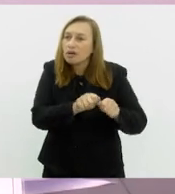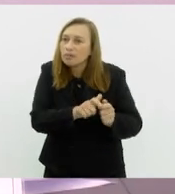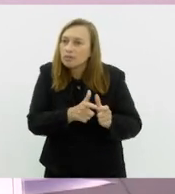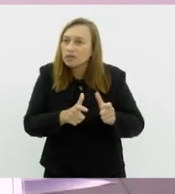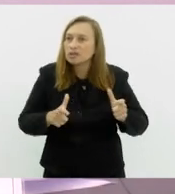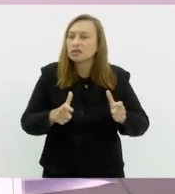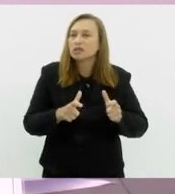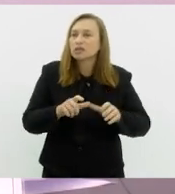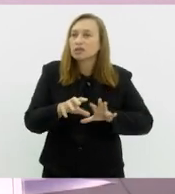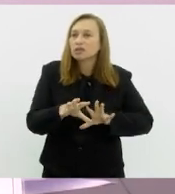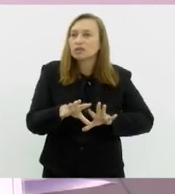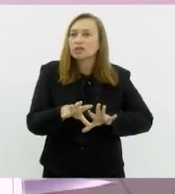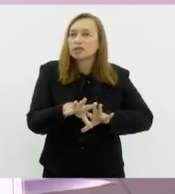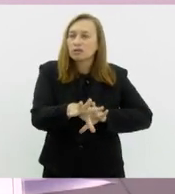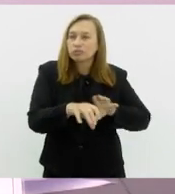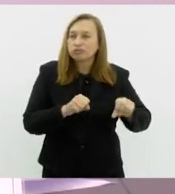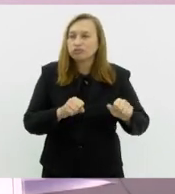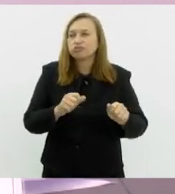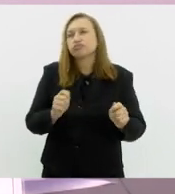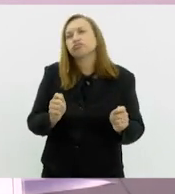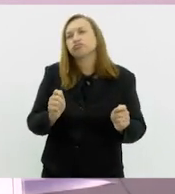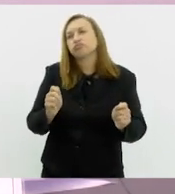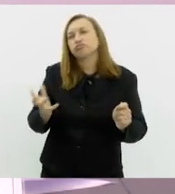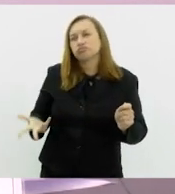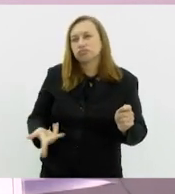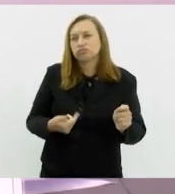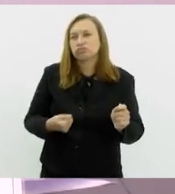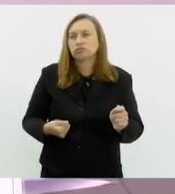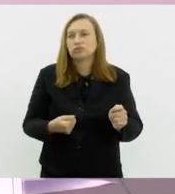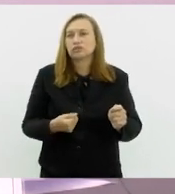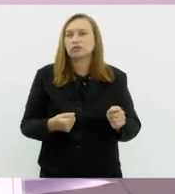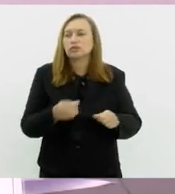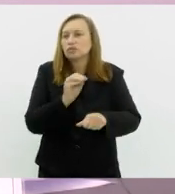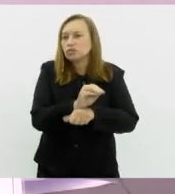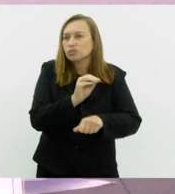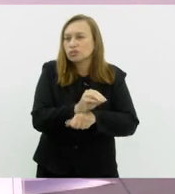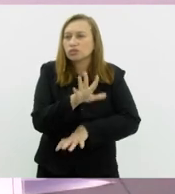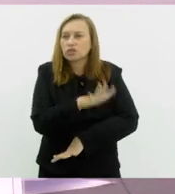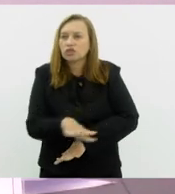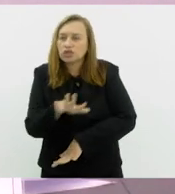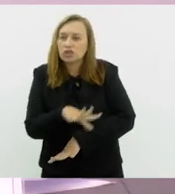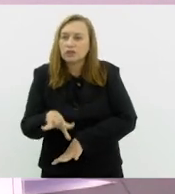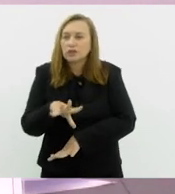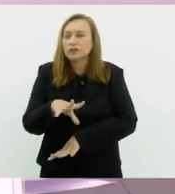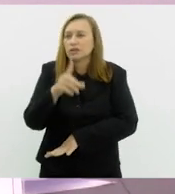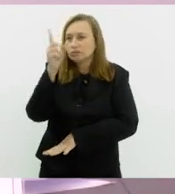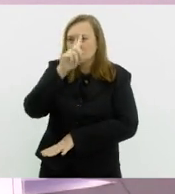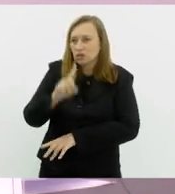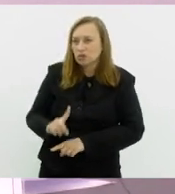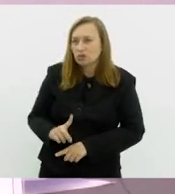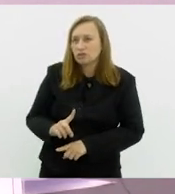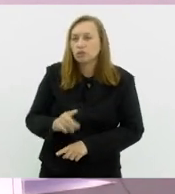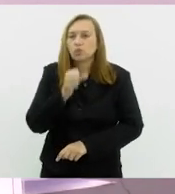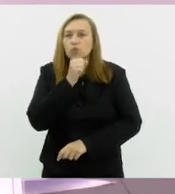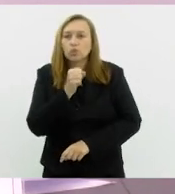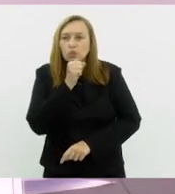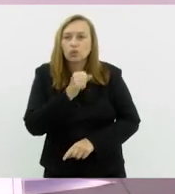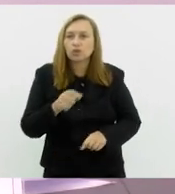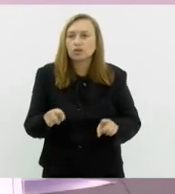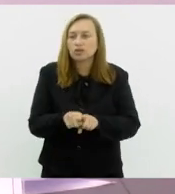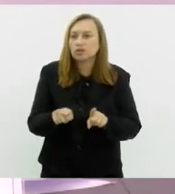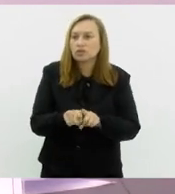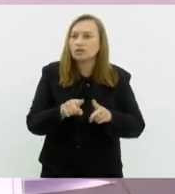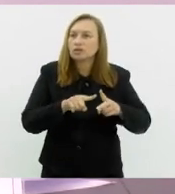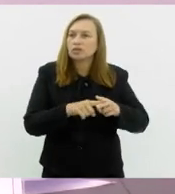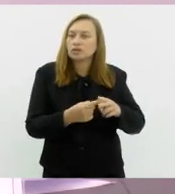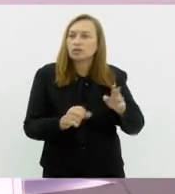e qualificação dos cuidadores das crianças, idosos e pessoas com deficiência e a regulamentação